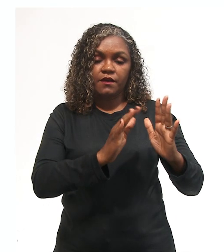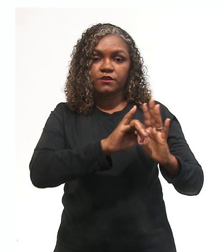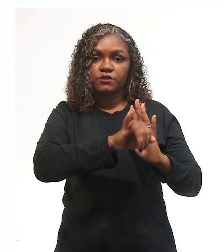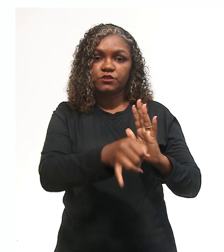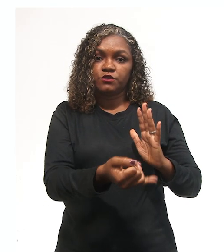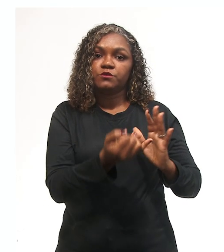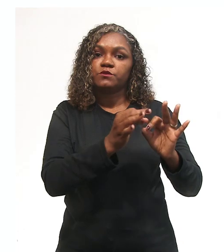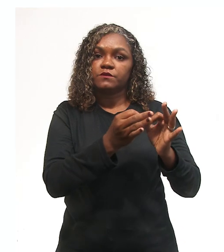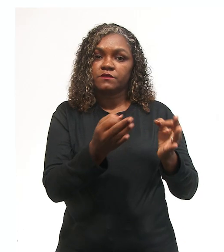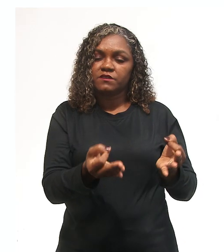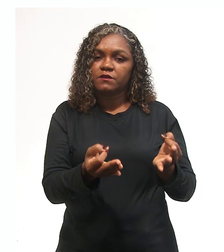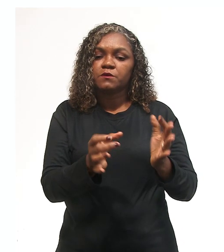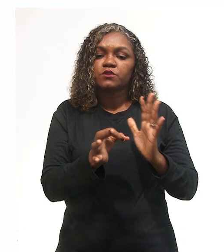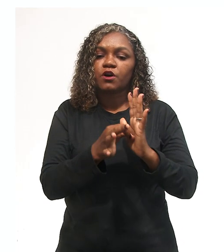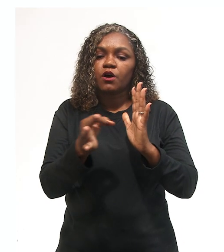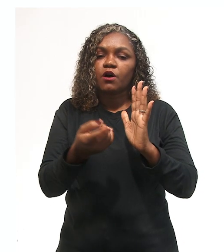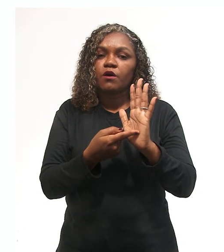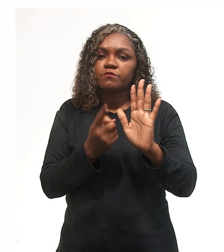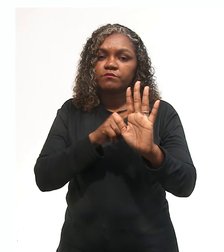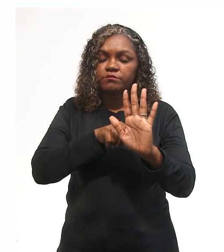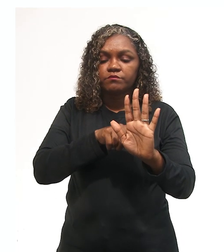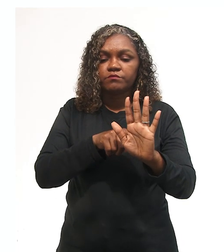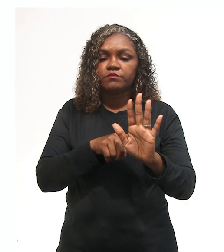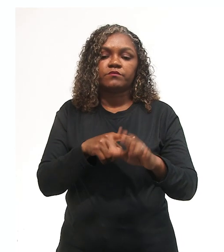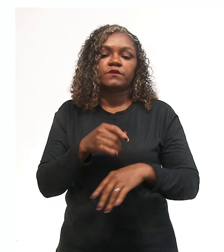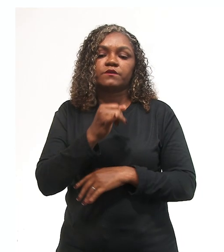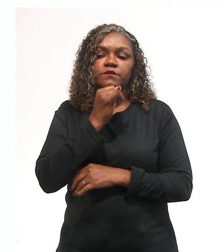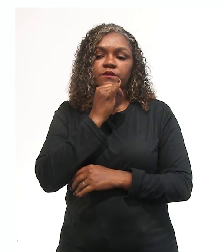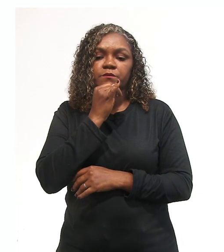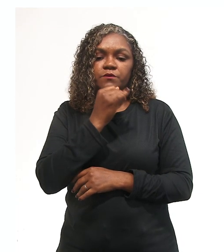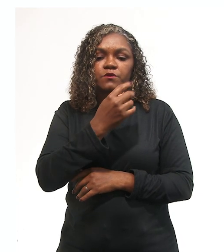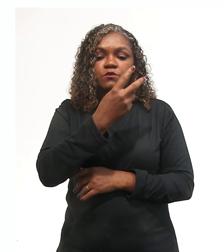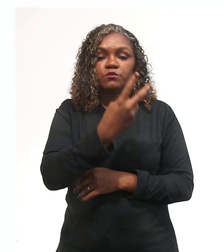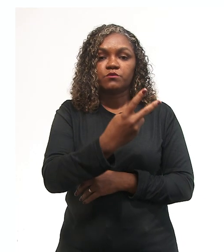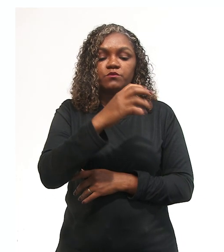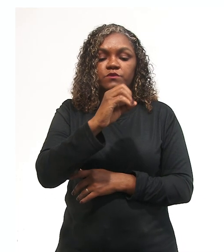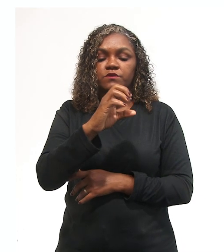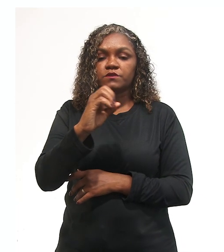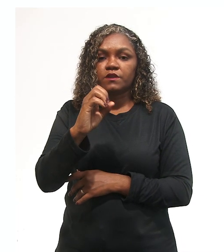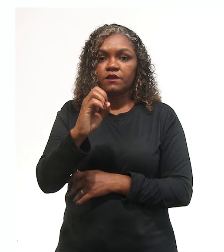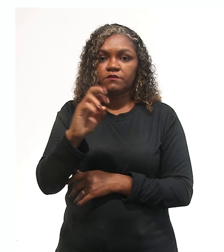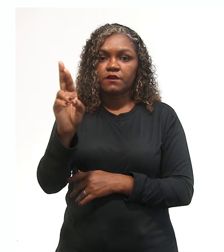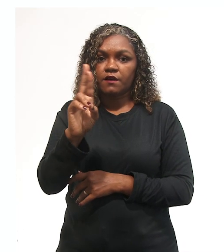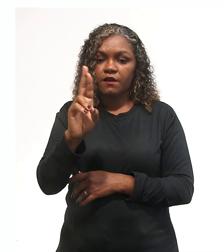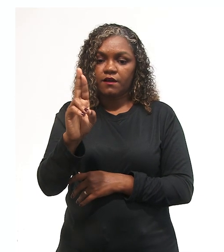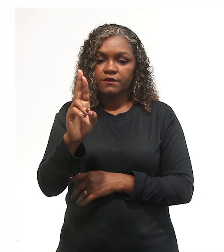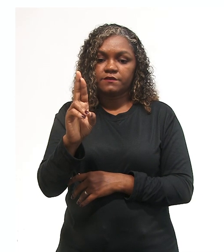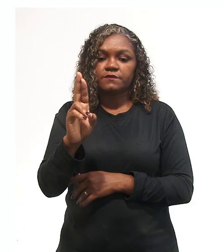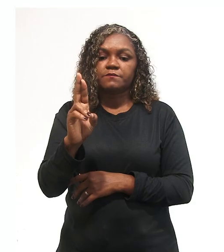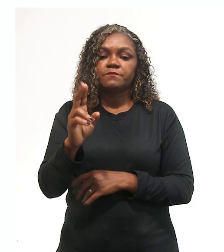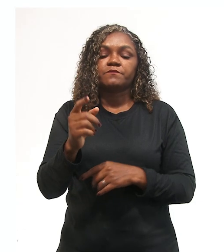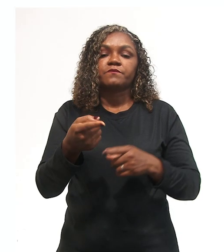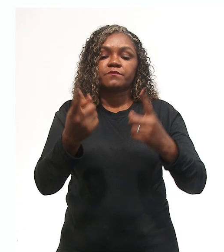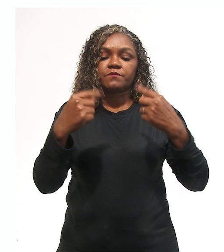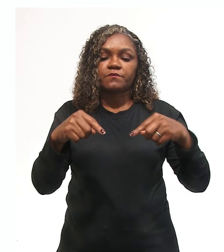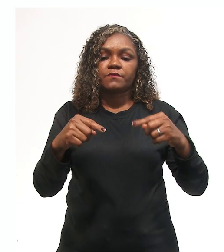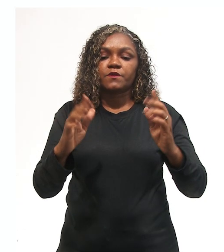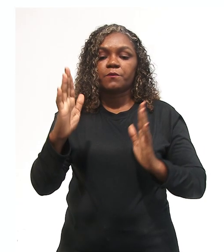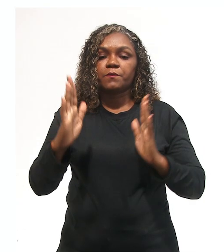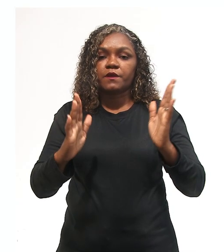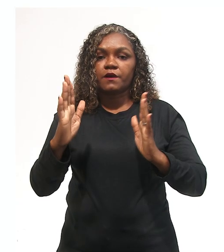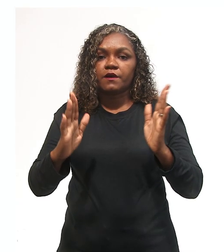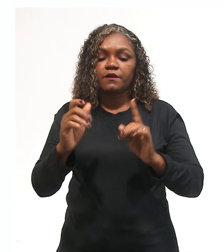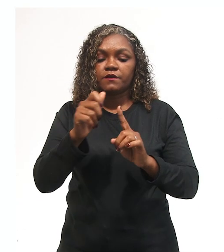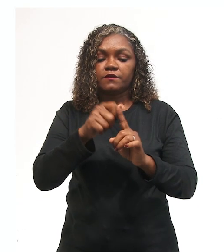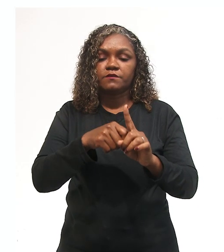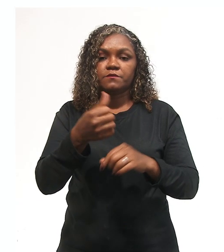situação hipotética de um capital de R$200, um prazo de 12 meses, uma taxa de